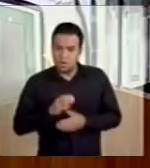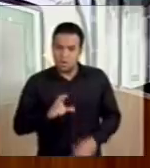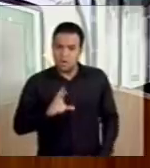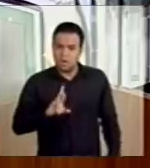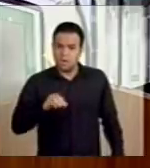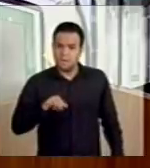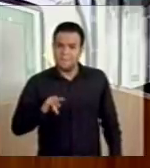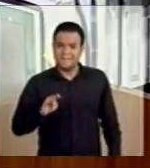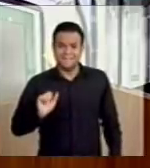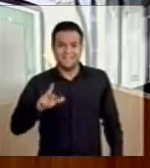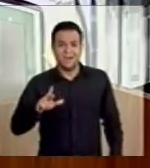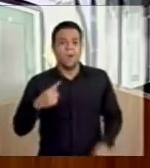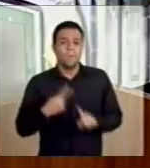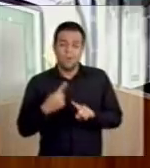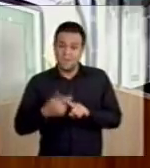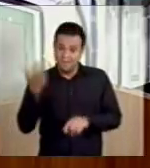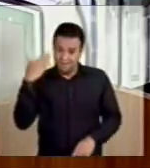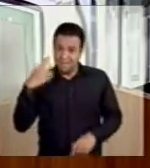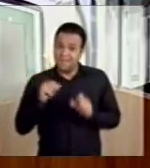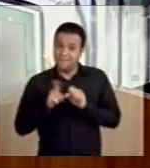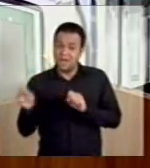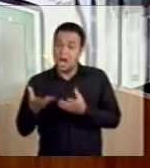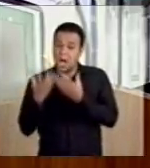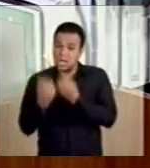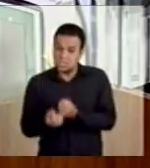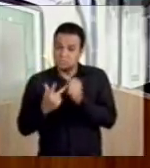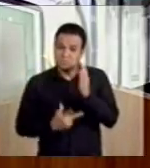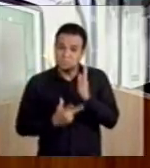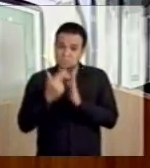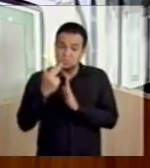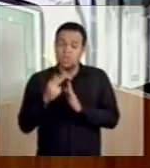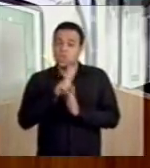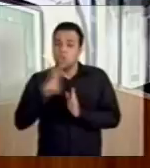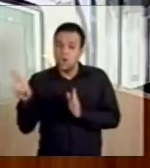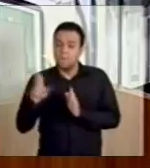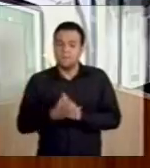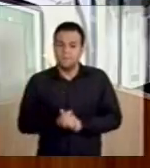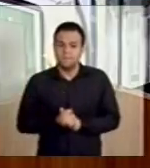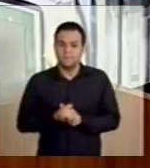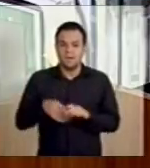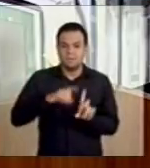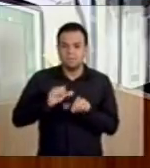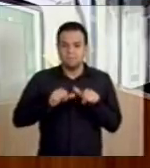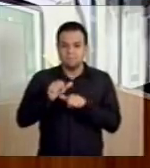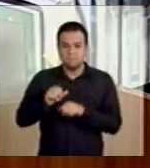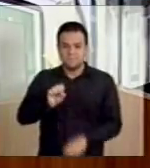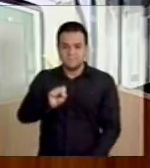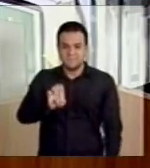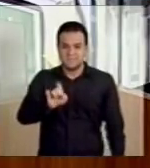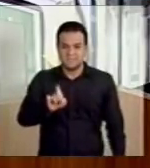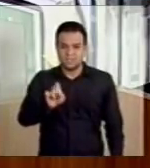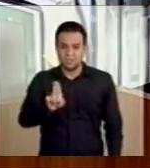procedeu pioneiramente, naquele momento, a uma cirurgia então denominada de reversão sexual. E